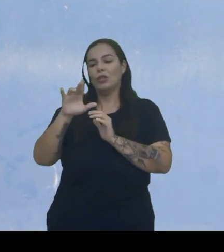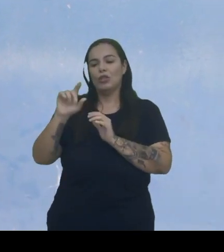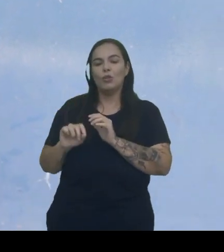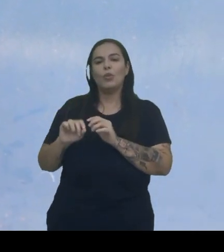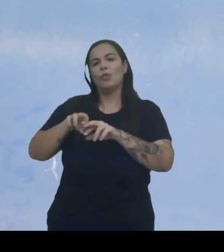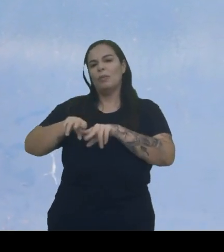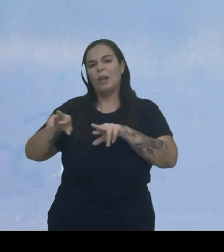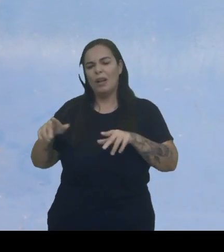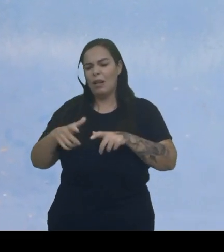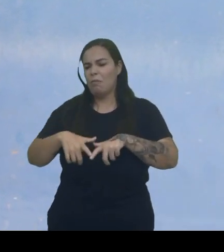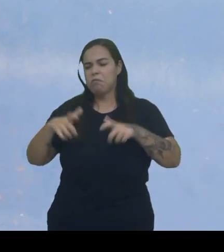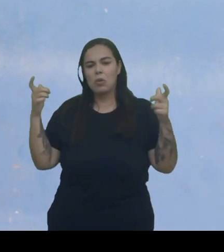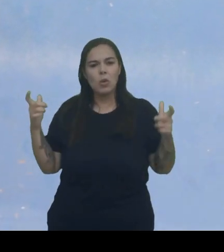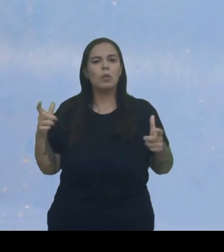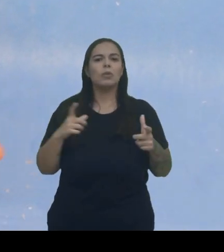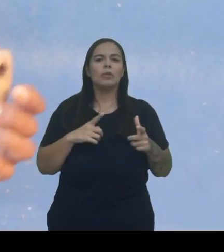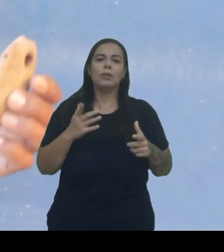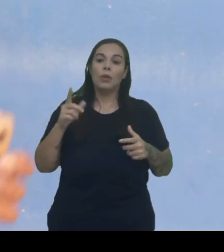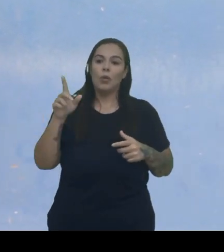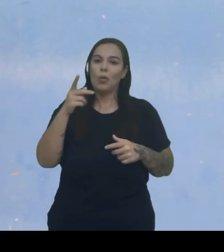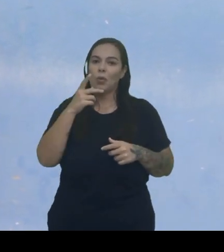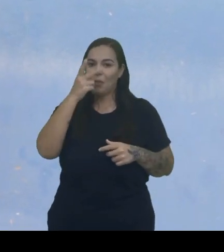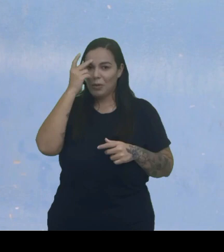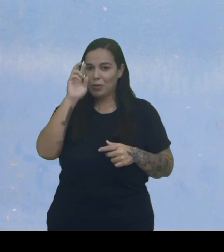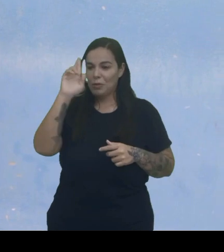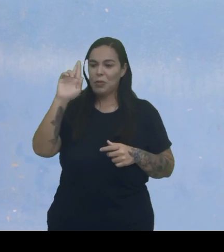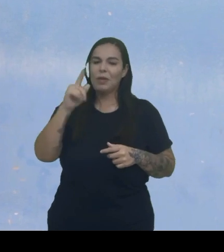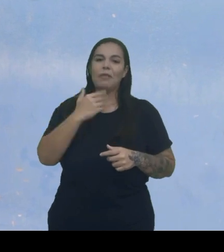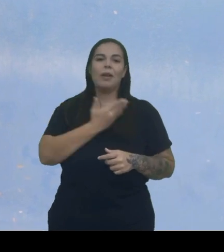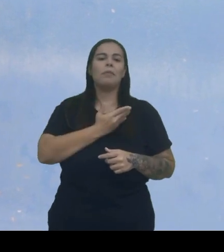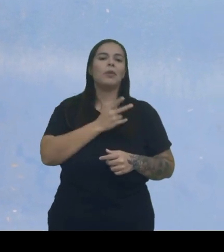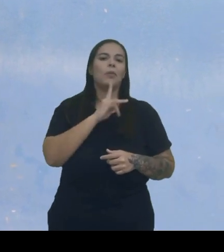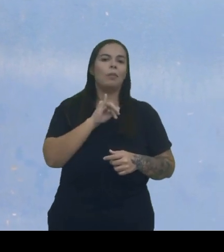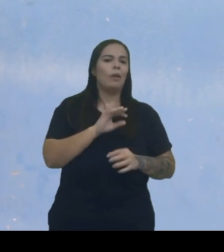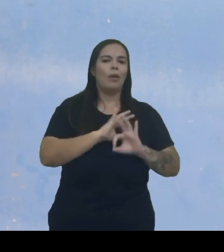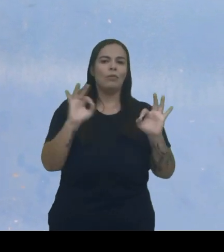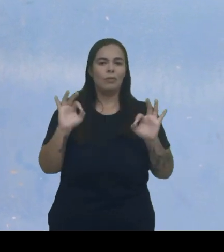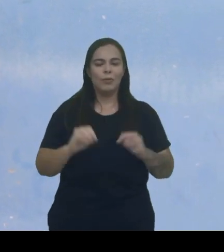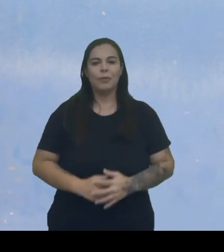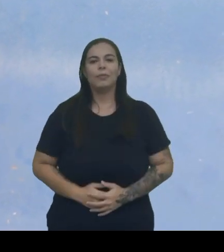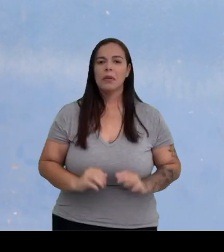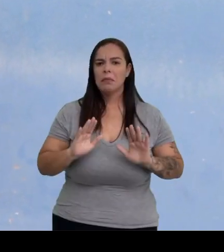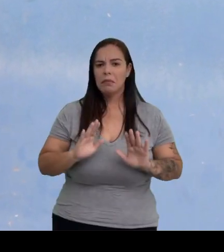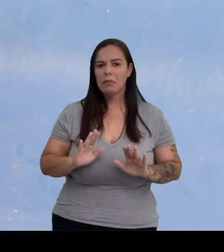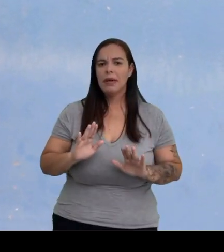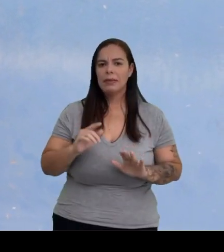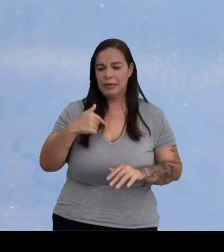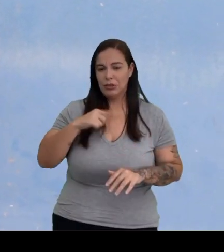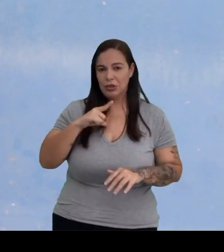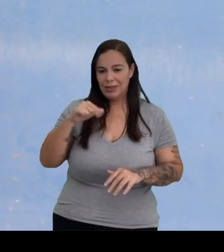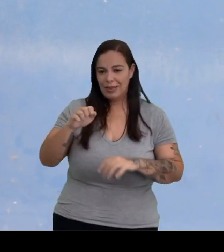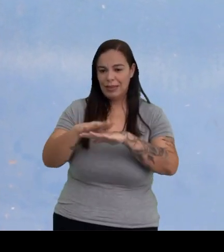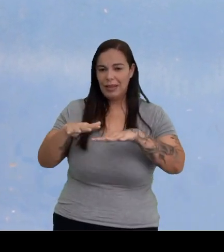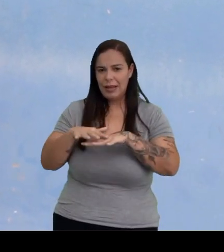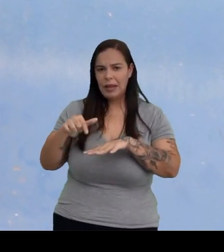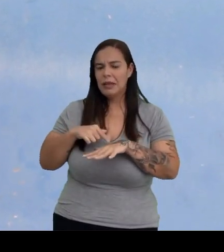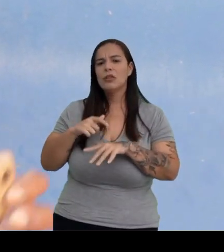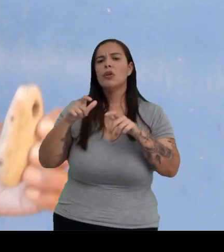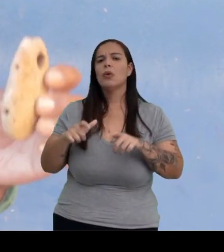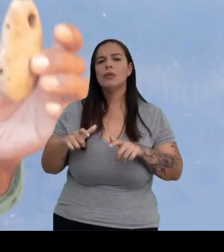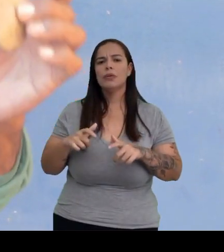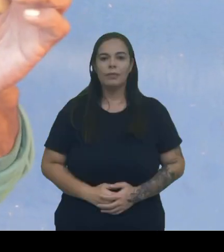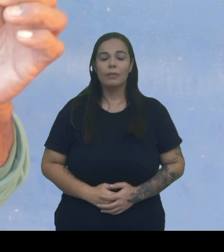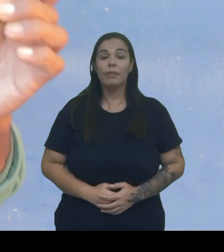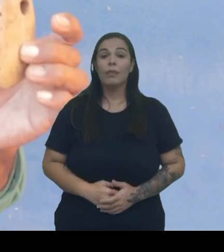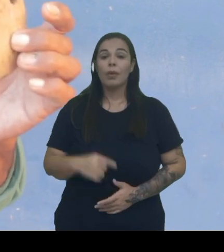era enorme. Era muito amigo do meu pai, o Duartinho, gente muito boa. Mas será que esses que a gente tem aqui nas redes, será que vieram